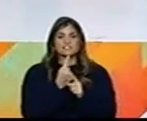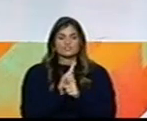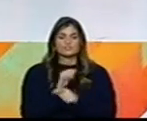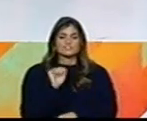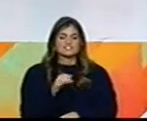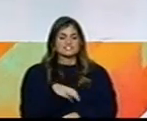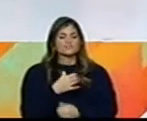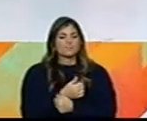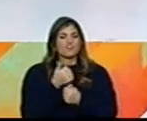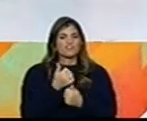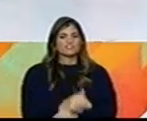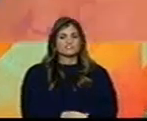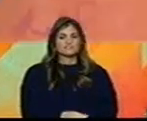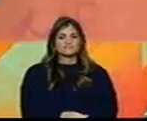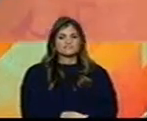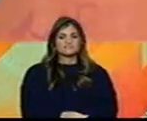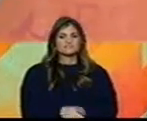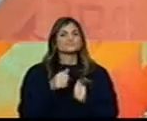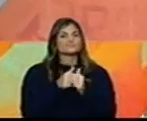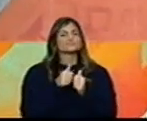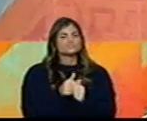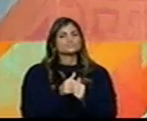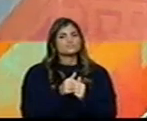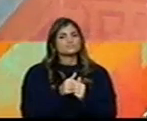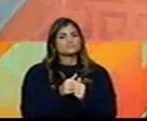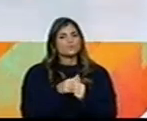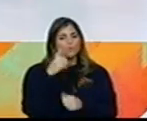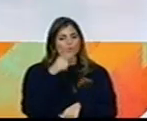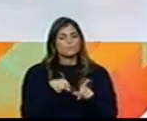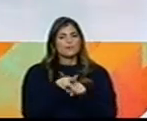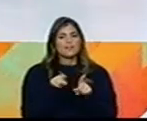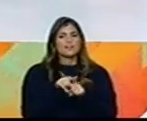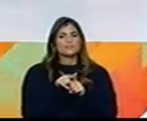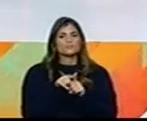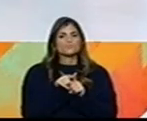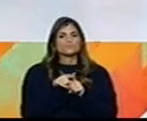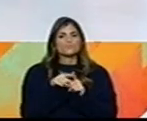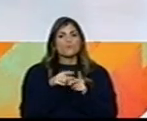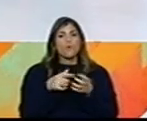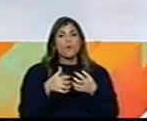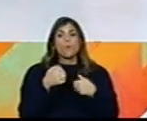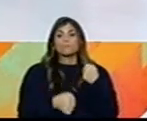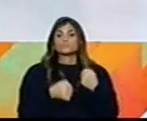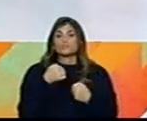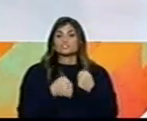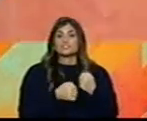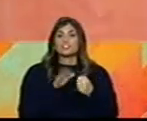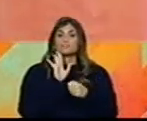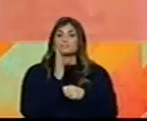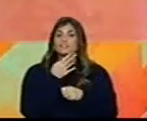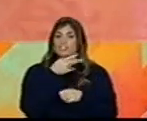Sinto-me melhor. Ok. Segue aquele princípio de que o nosso corpo é como um motor de automóvel, sim, depende, sim, da gasolina que lhe pusermos? Sim, sim, sim.